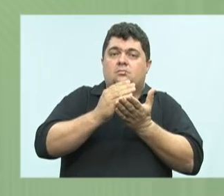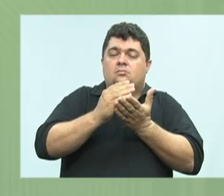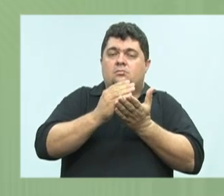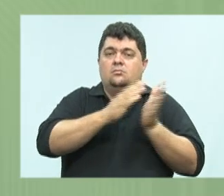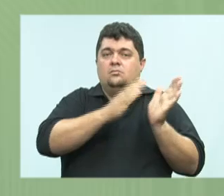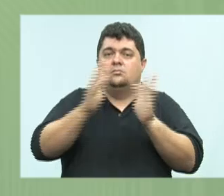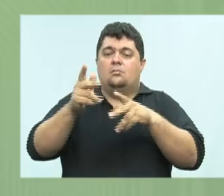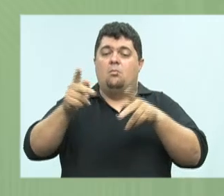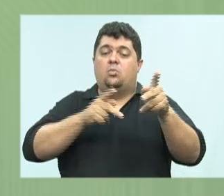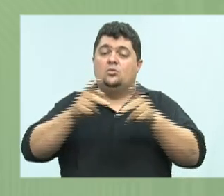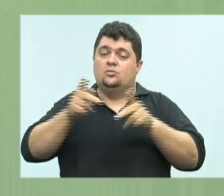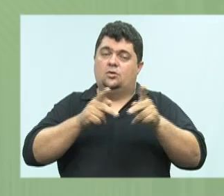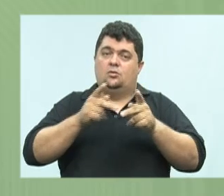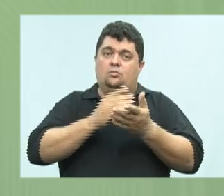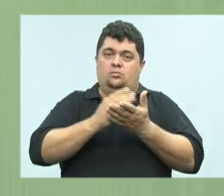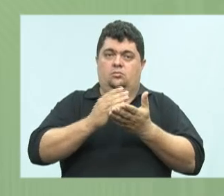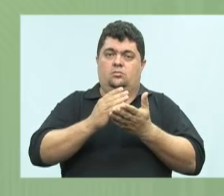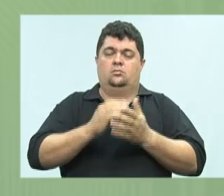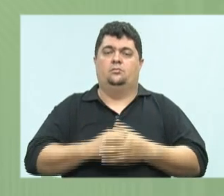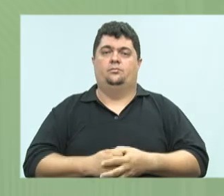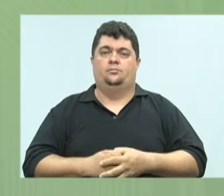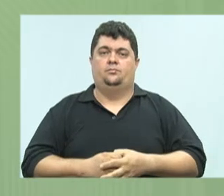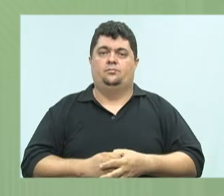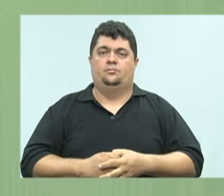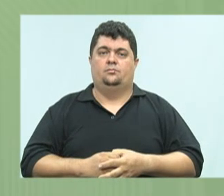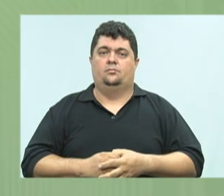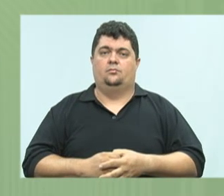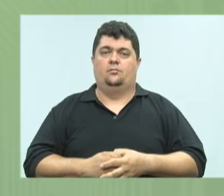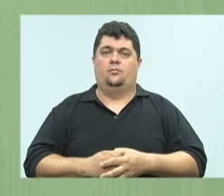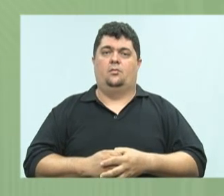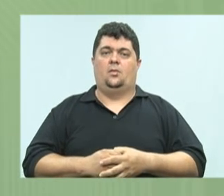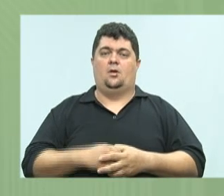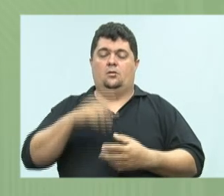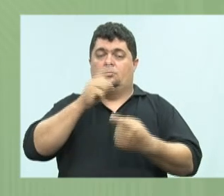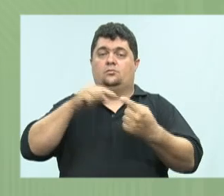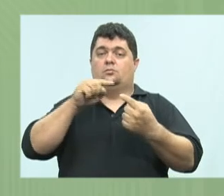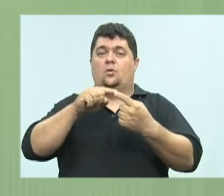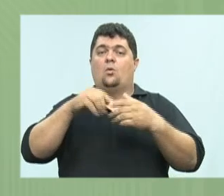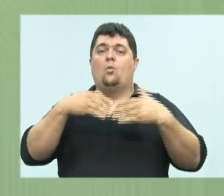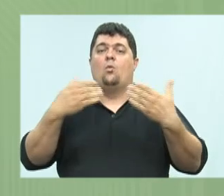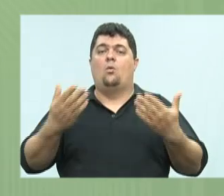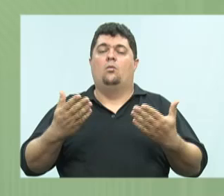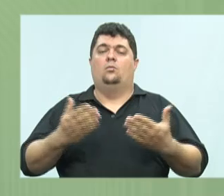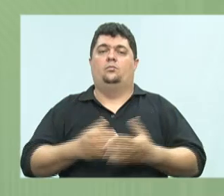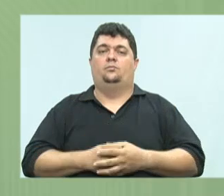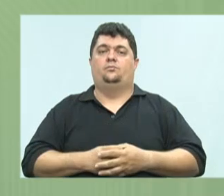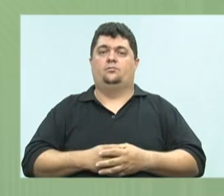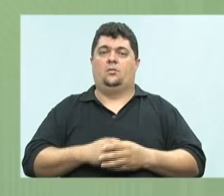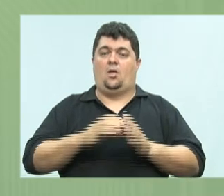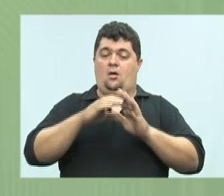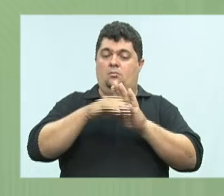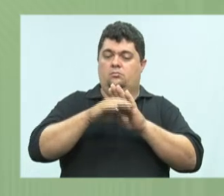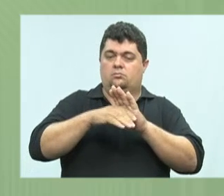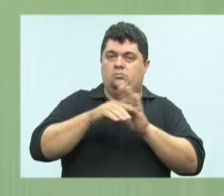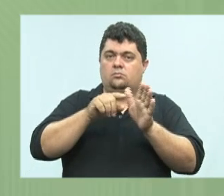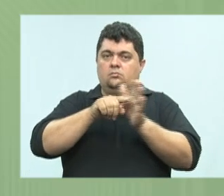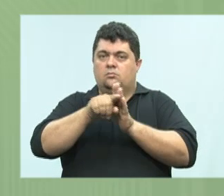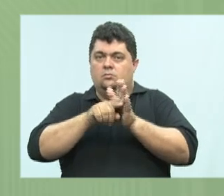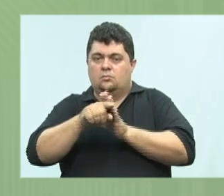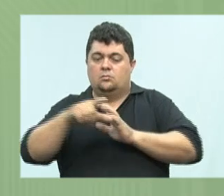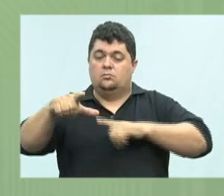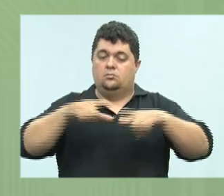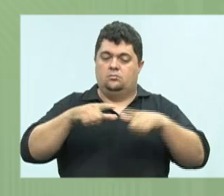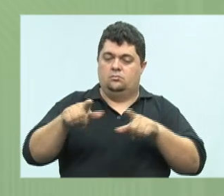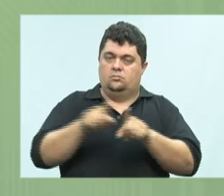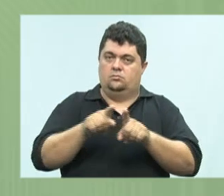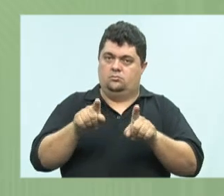nosso projeto de pesquisa. Quais são os nossos objetivos? Conceituar pesquisa e